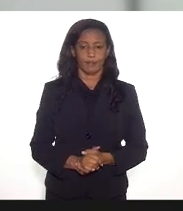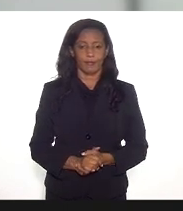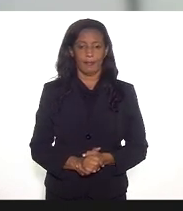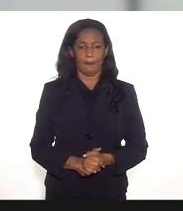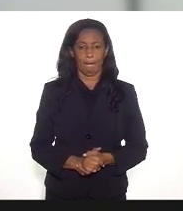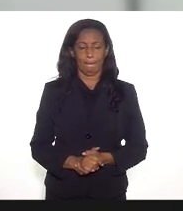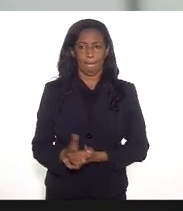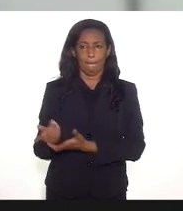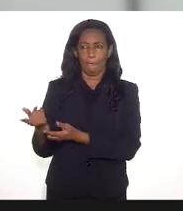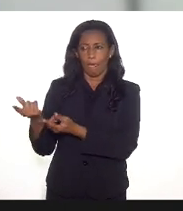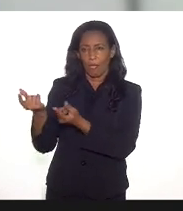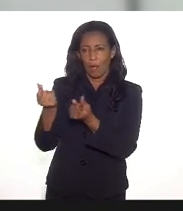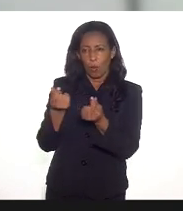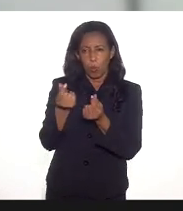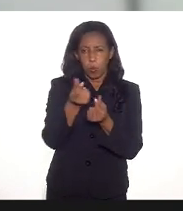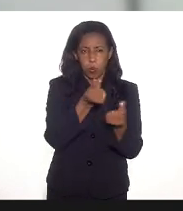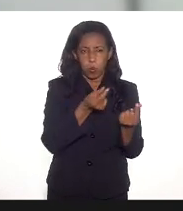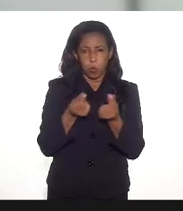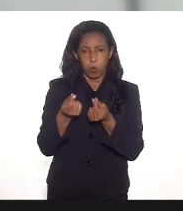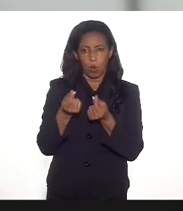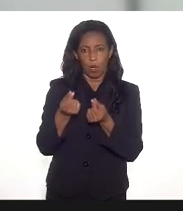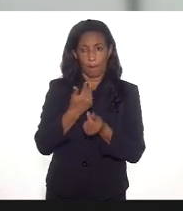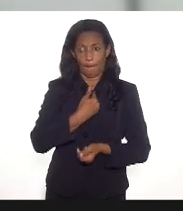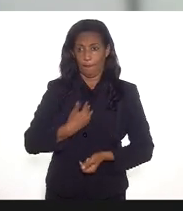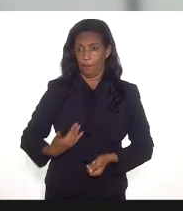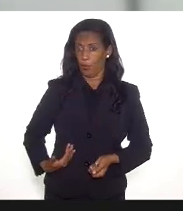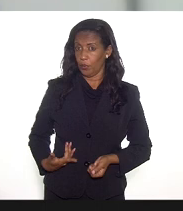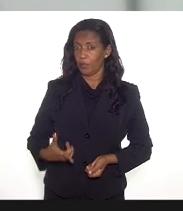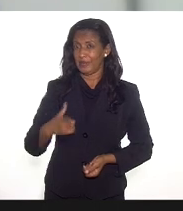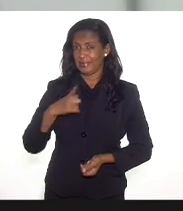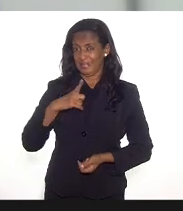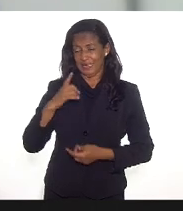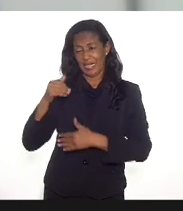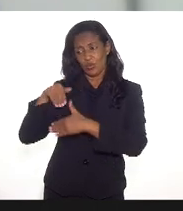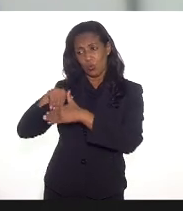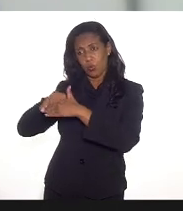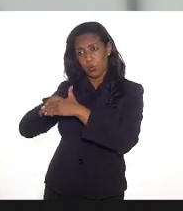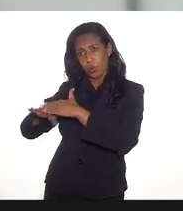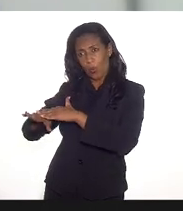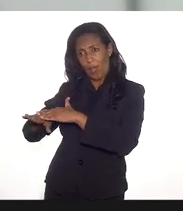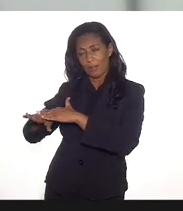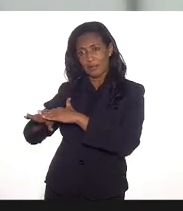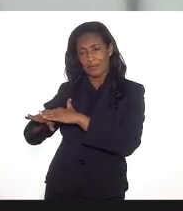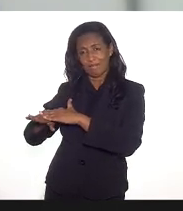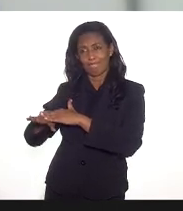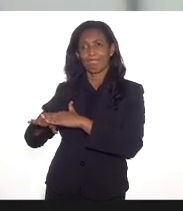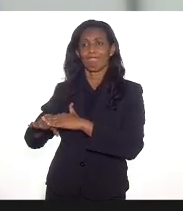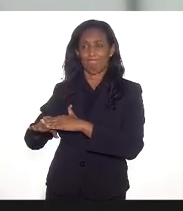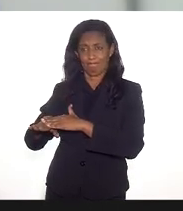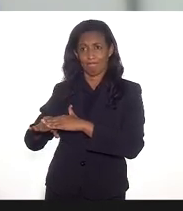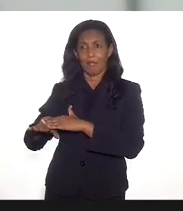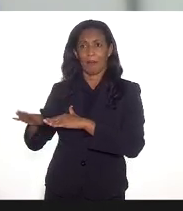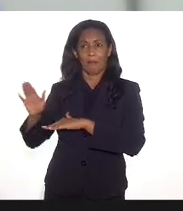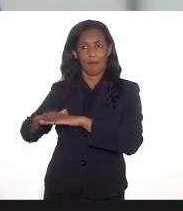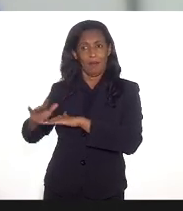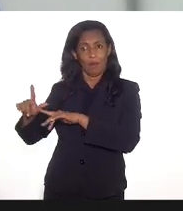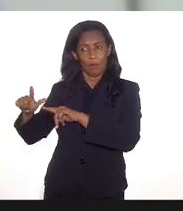os orçamentos públicos têm as suas reservas de contingências para